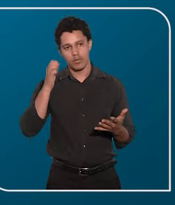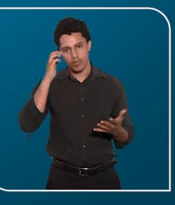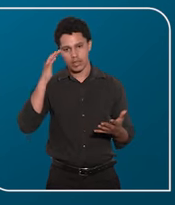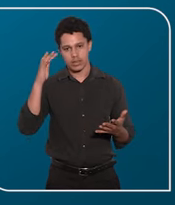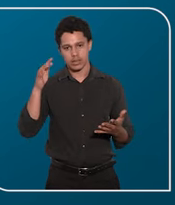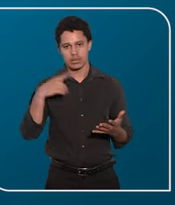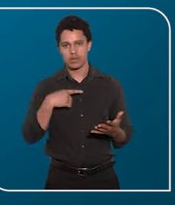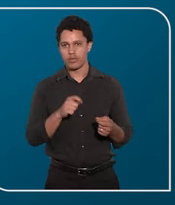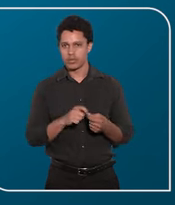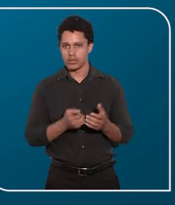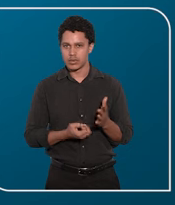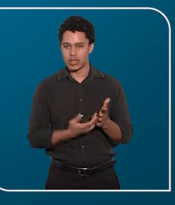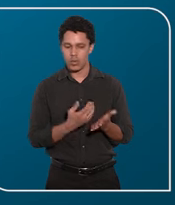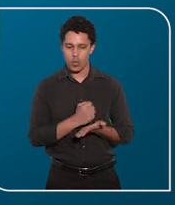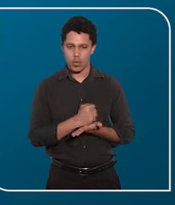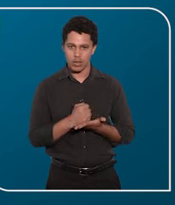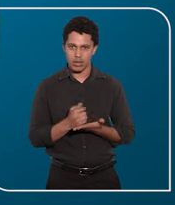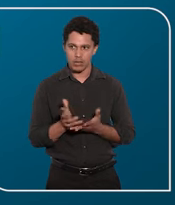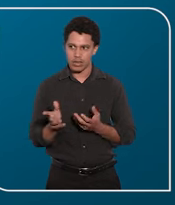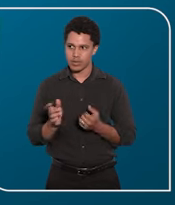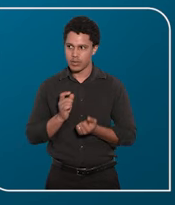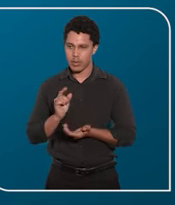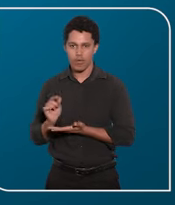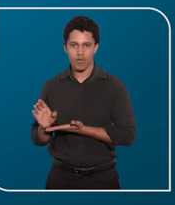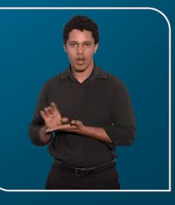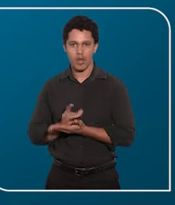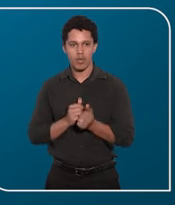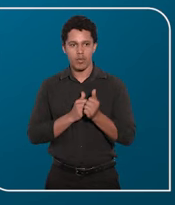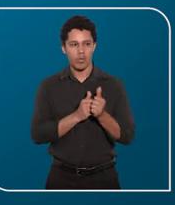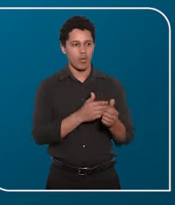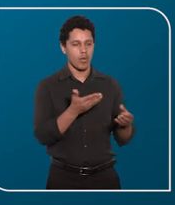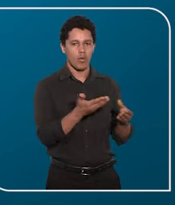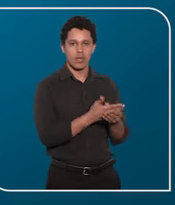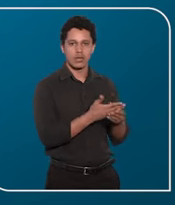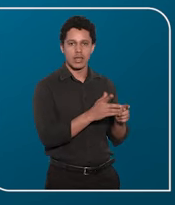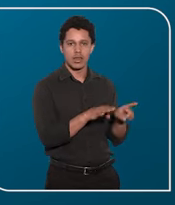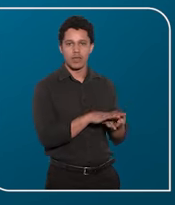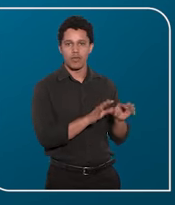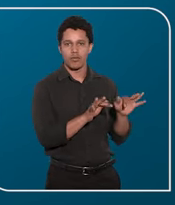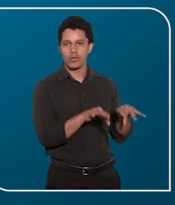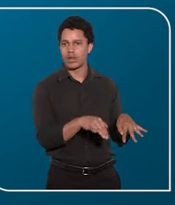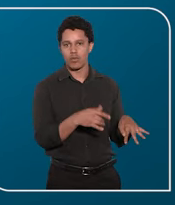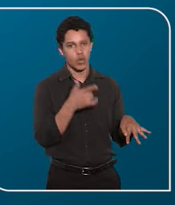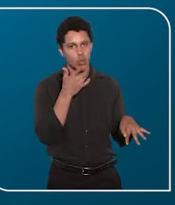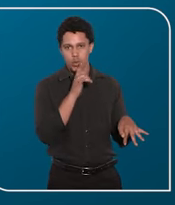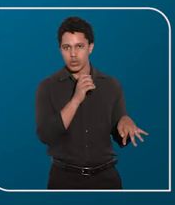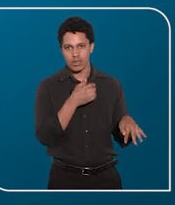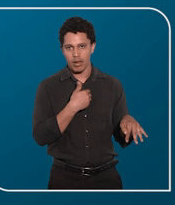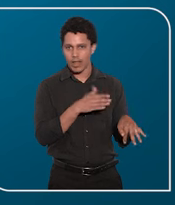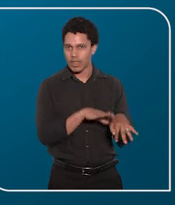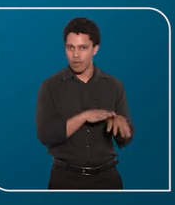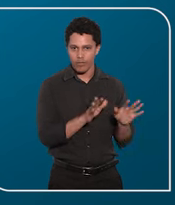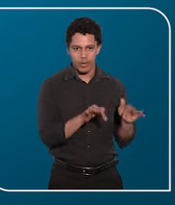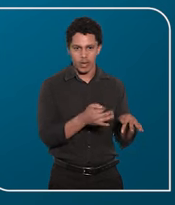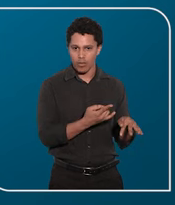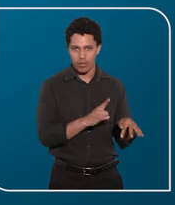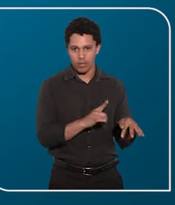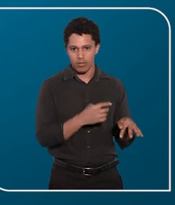um contrato, recebi um valor para acompanhar o processo até o final, e eu não acompanhei até o final.